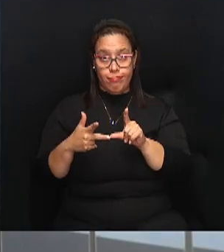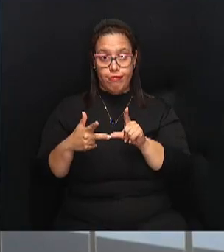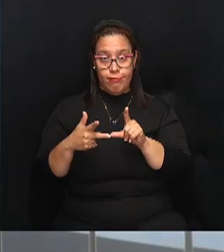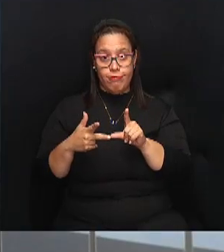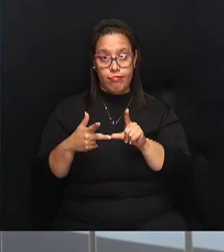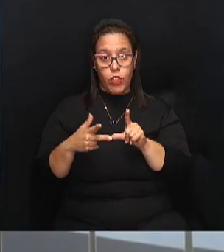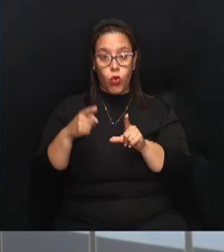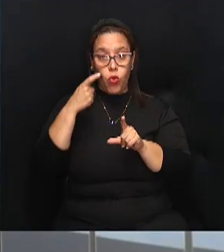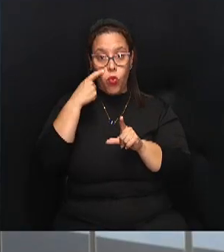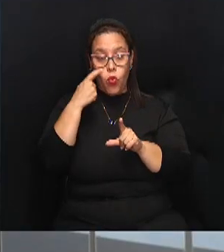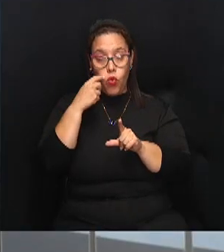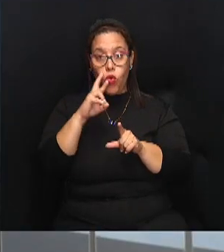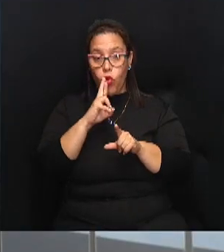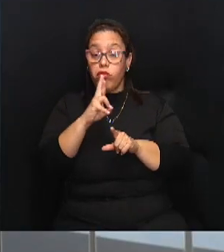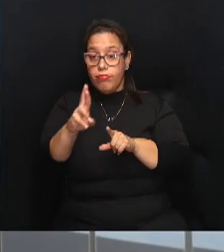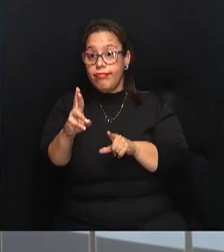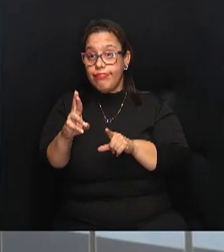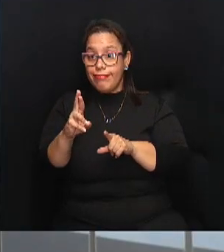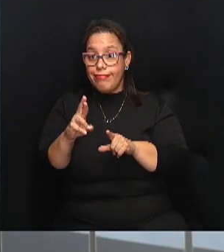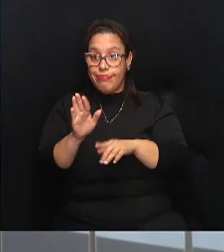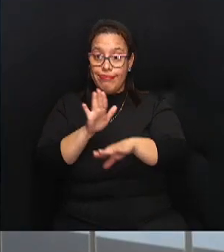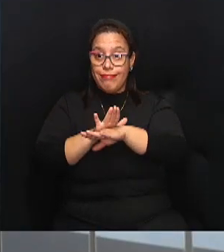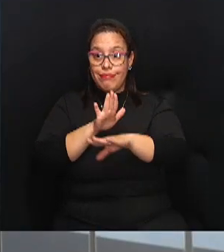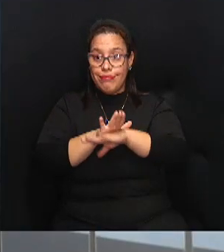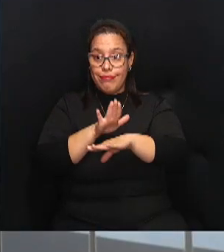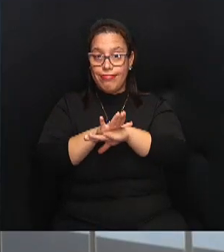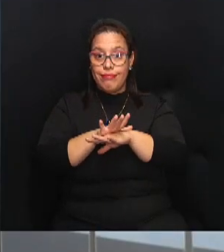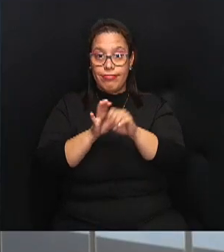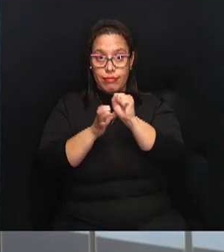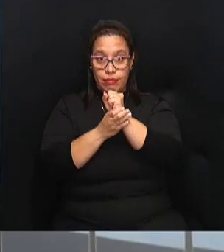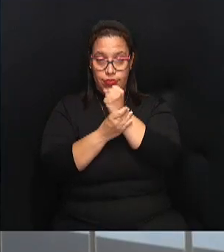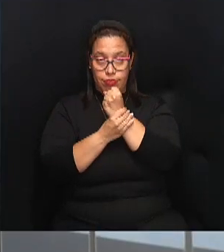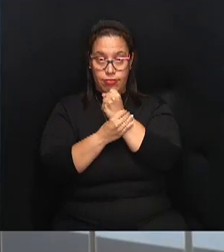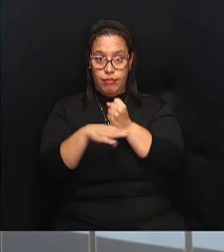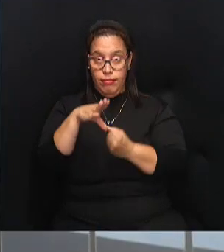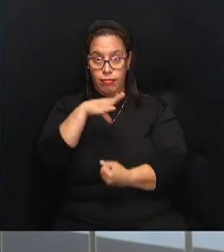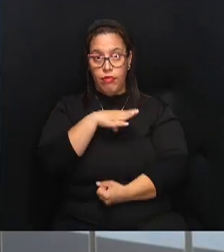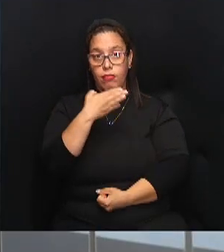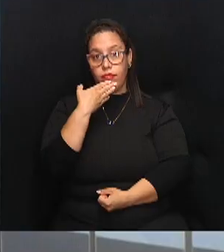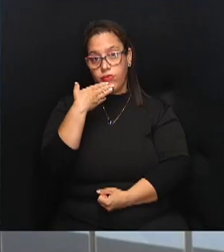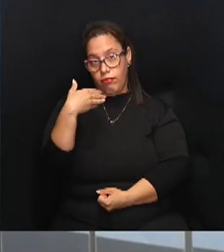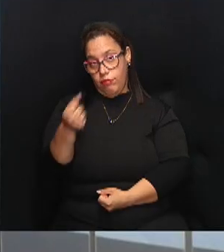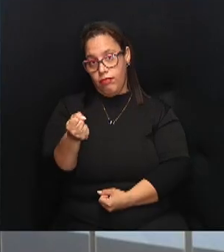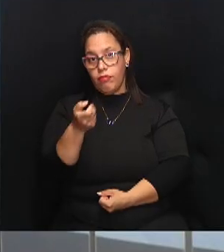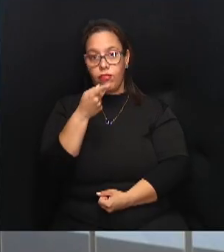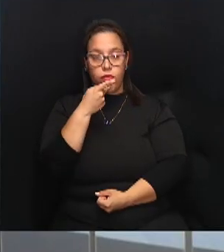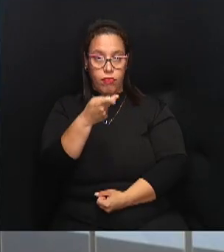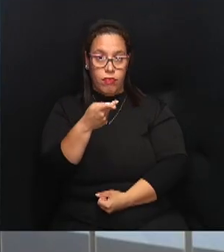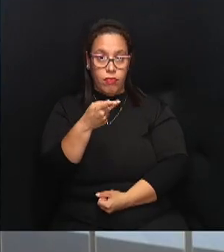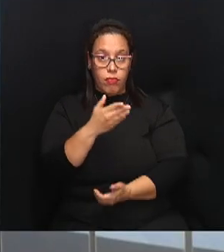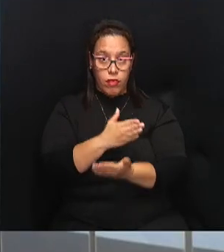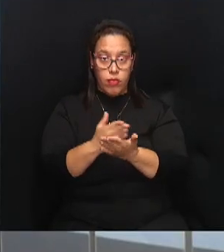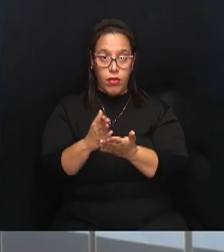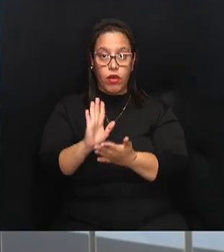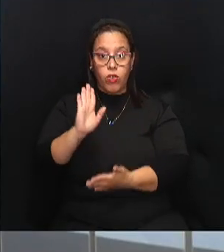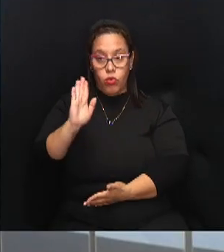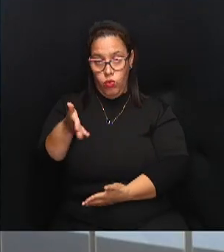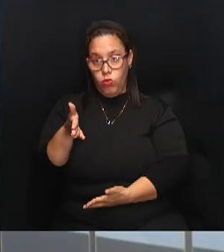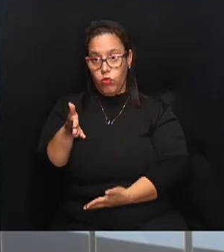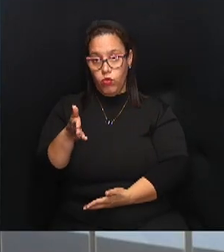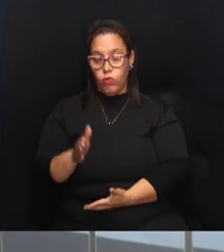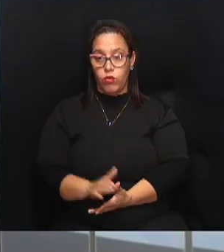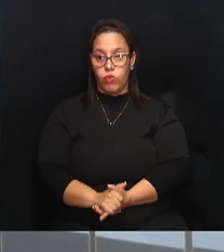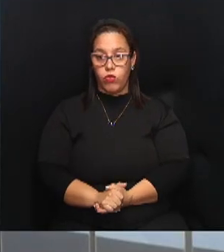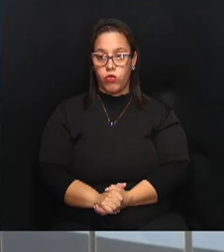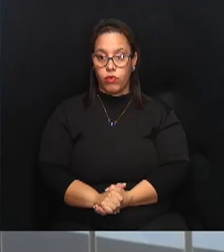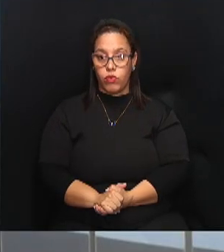vê isso como uma solução para ajudar a segurança do município, melhorar, que nem falou no início aí, nós já estamos